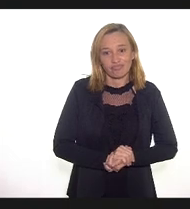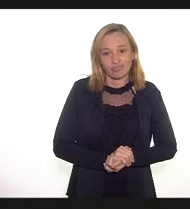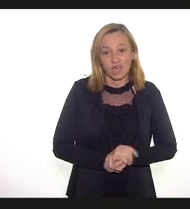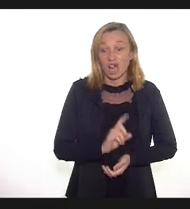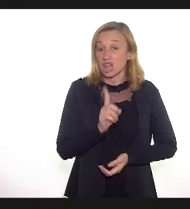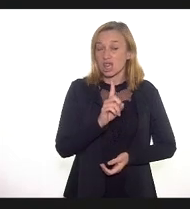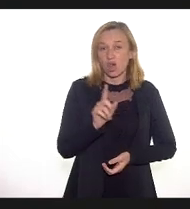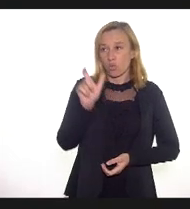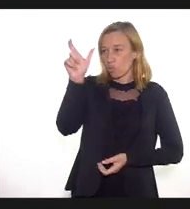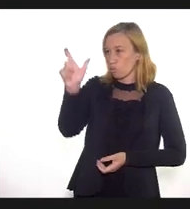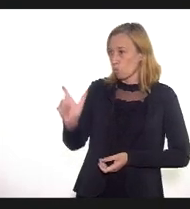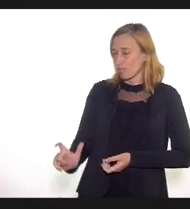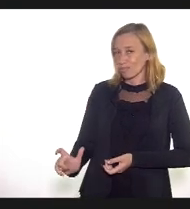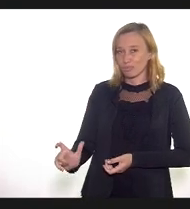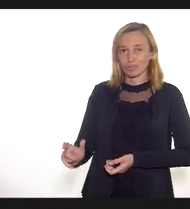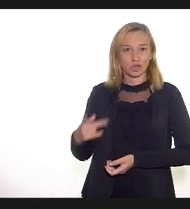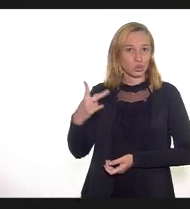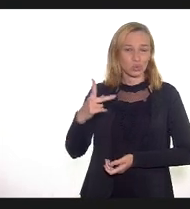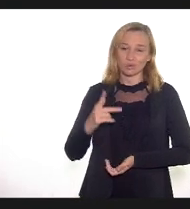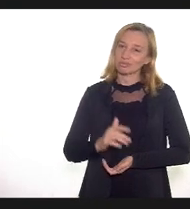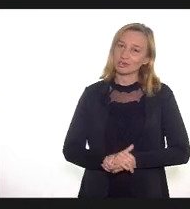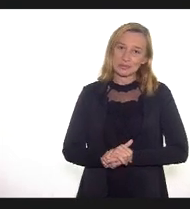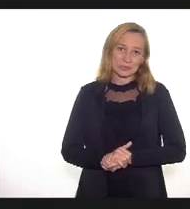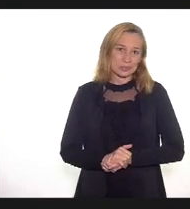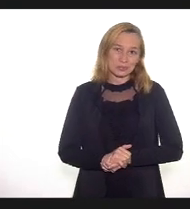não à sua pessoa.